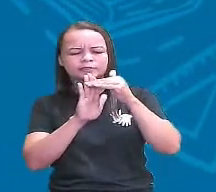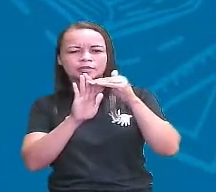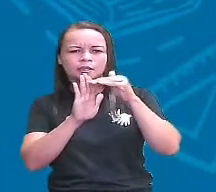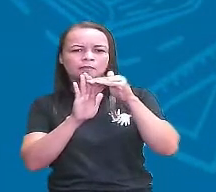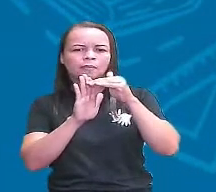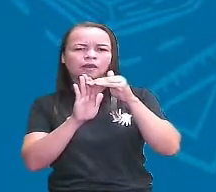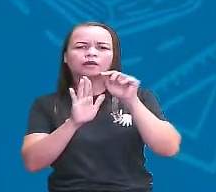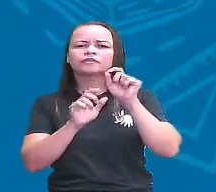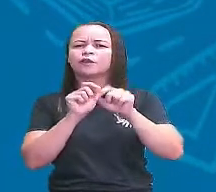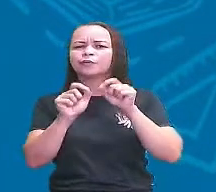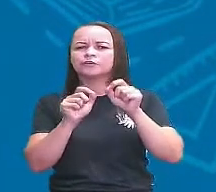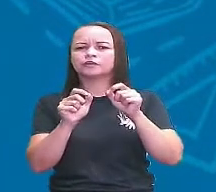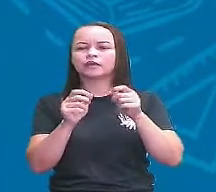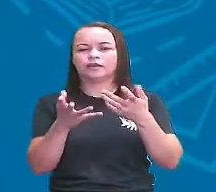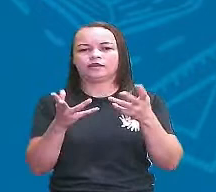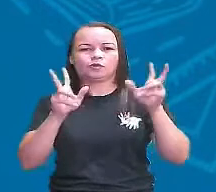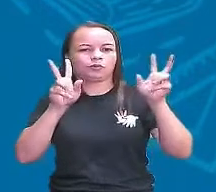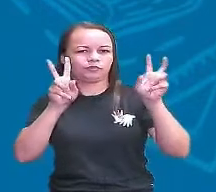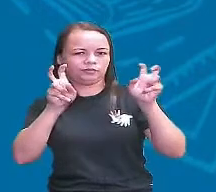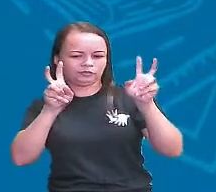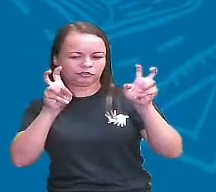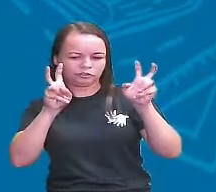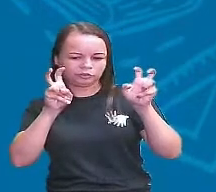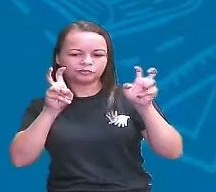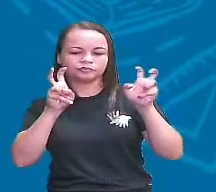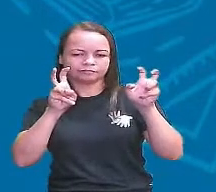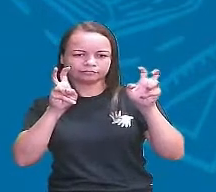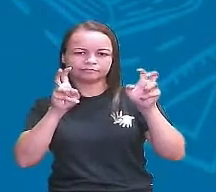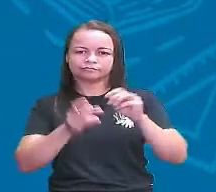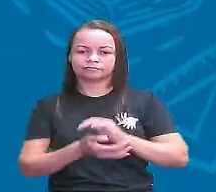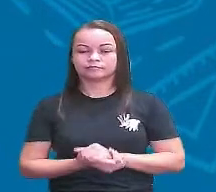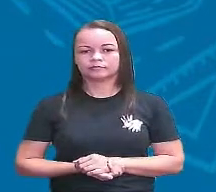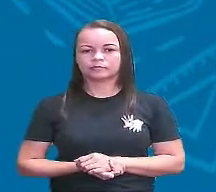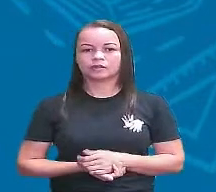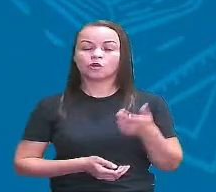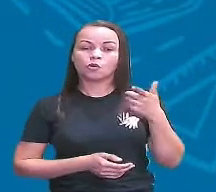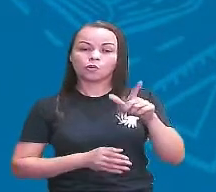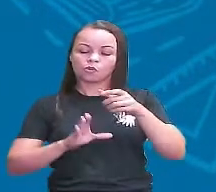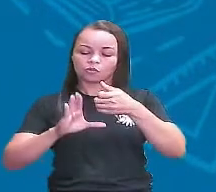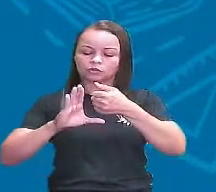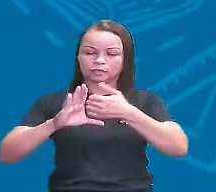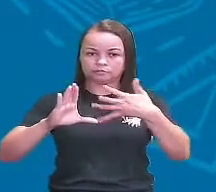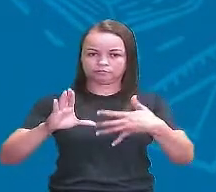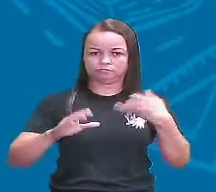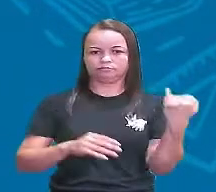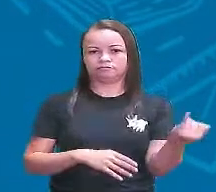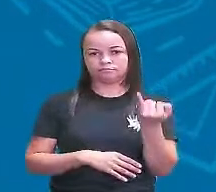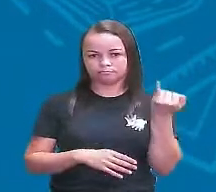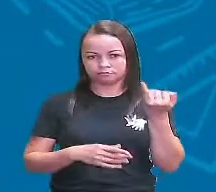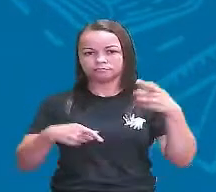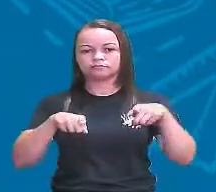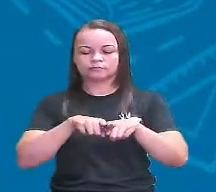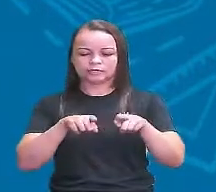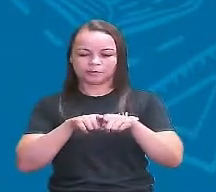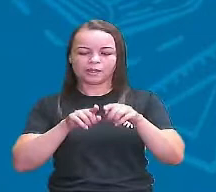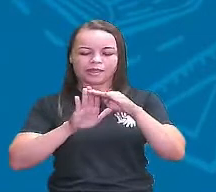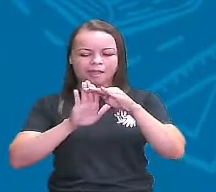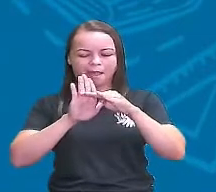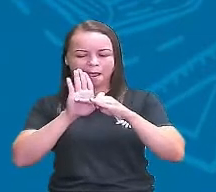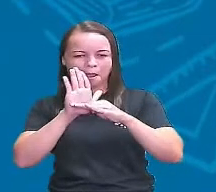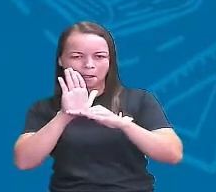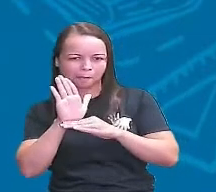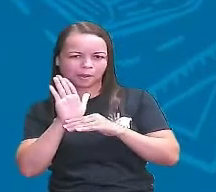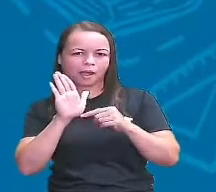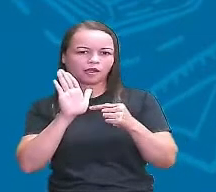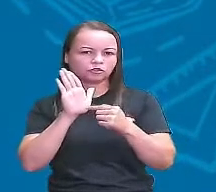perceberam aí que é o título. Outra característica importante é abaixo, no final.